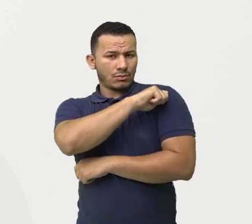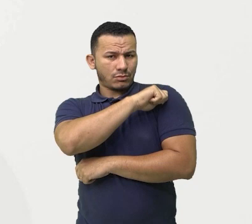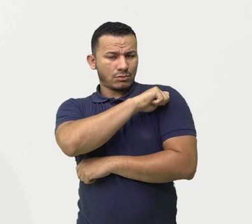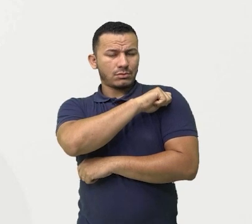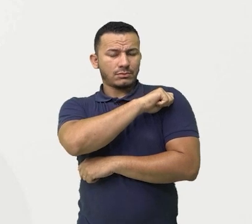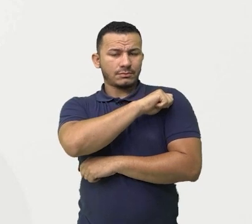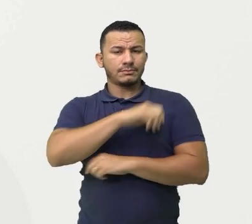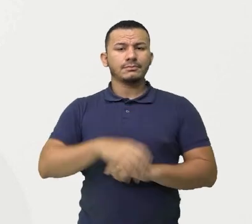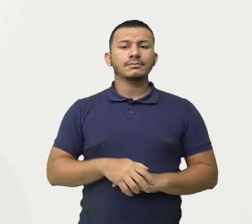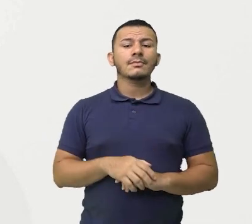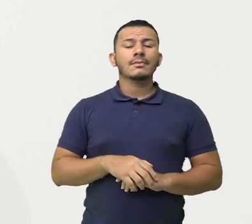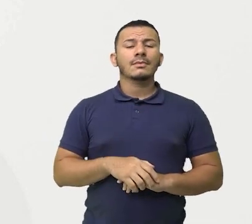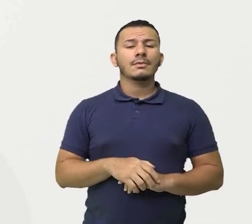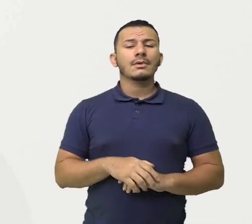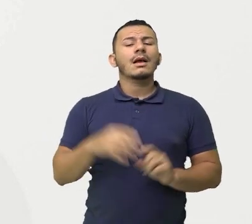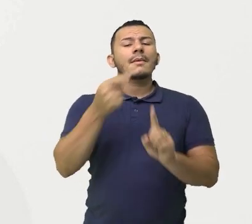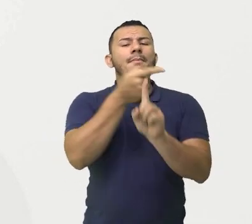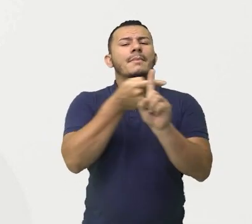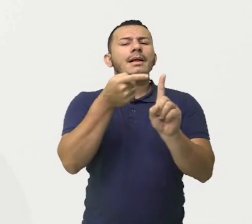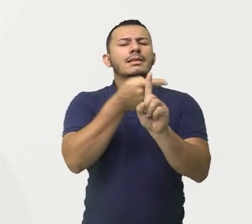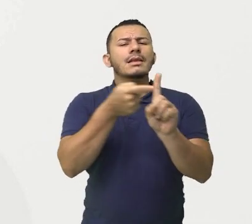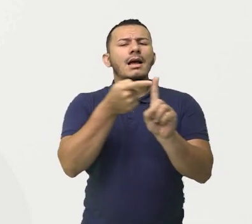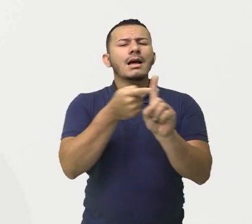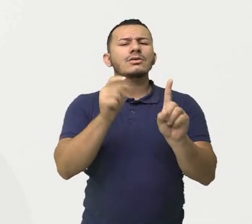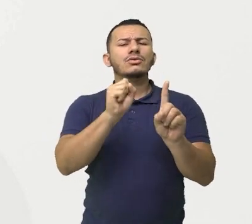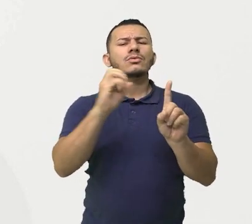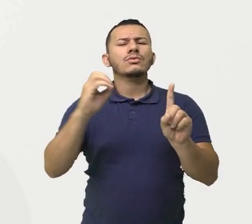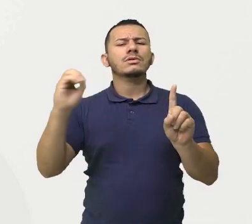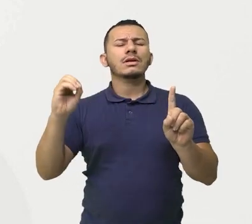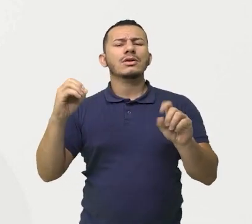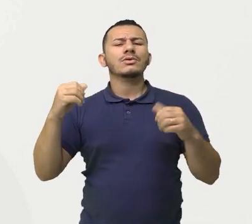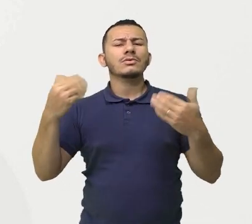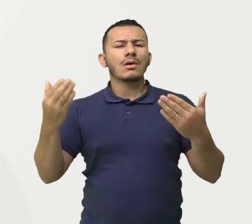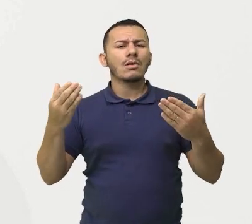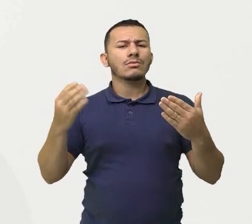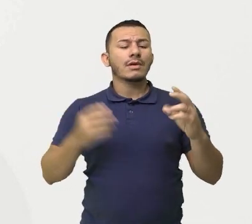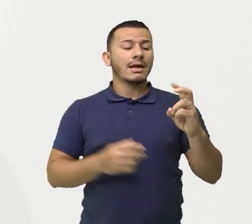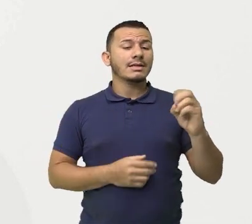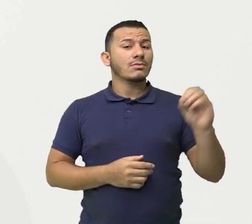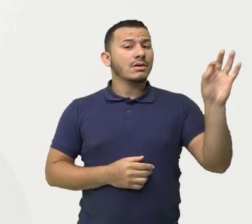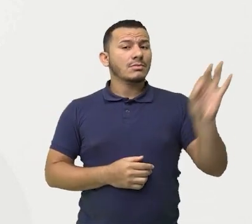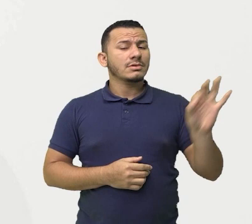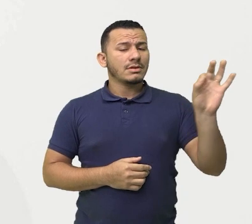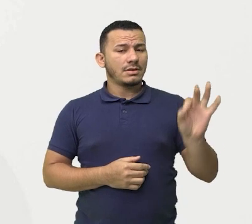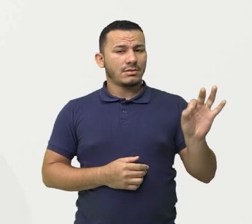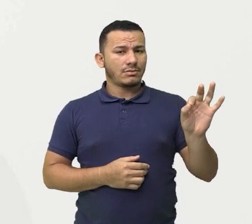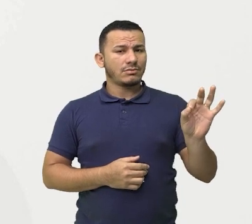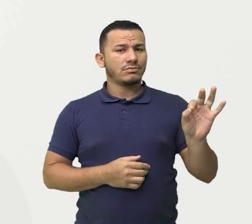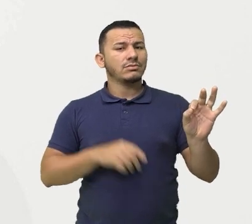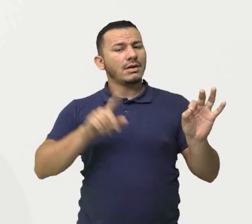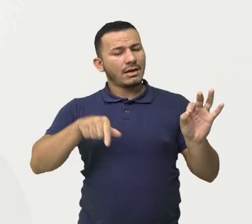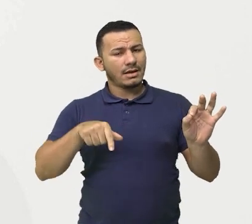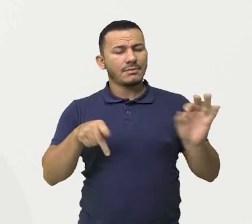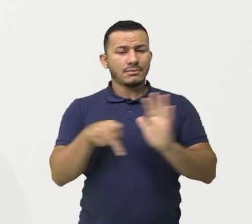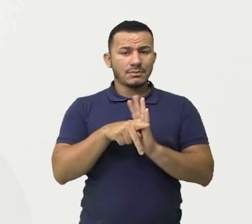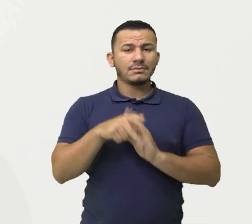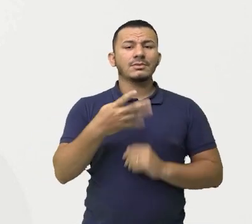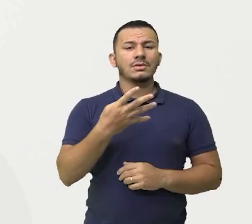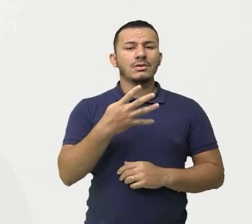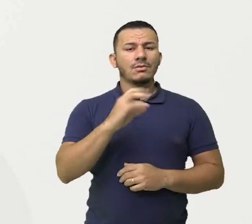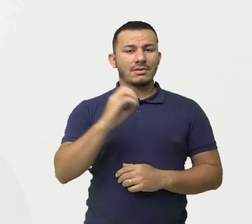é 100, é 800, ó, a metade do todo, que é 50%, nós estamos falando então